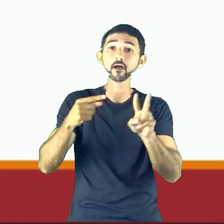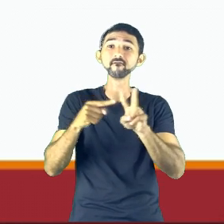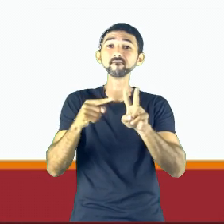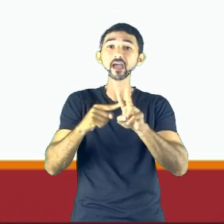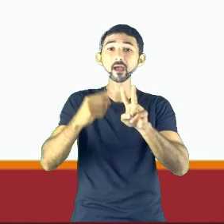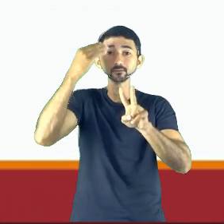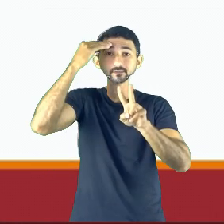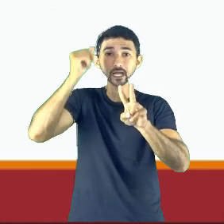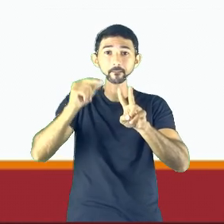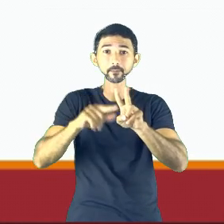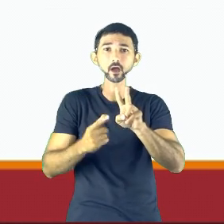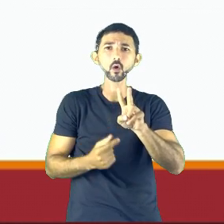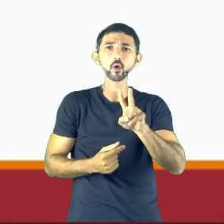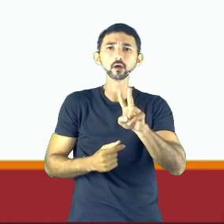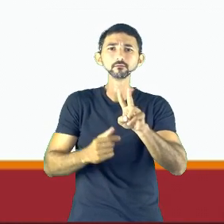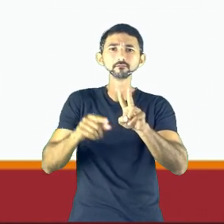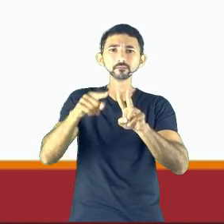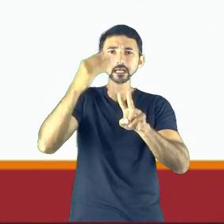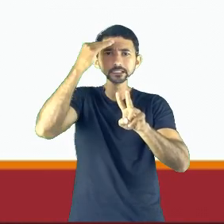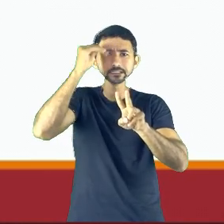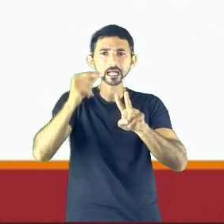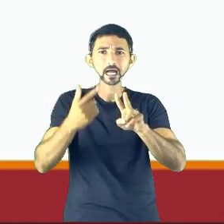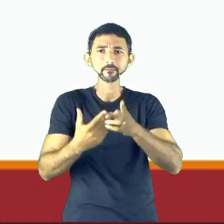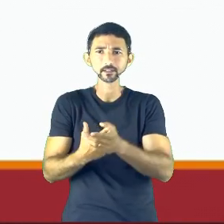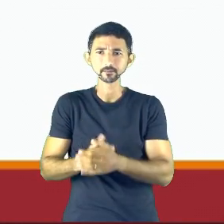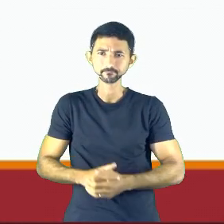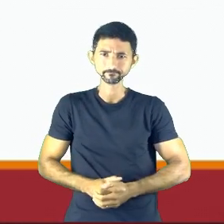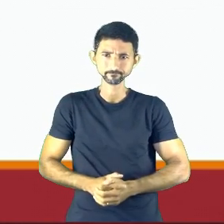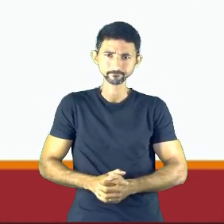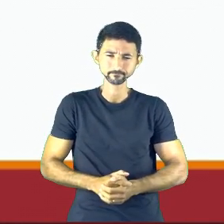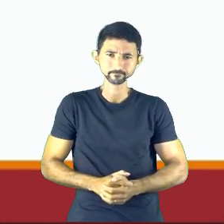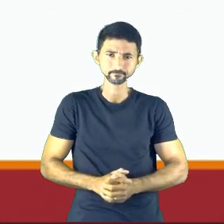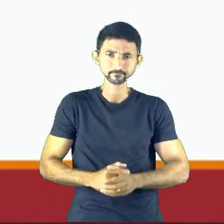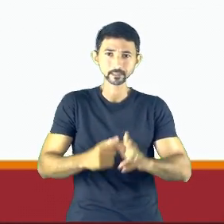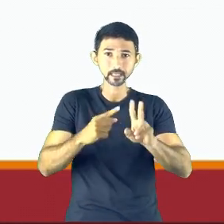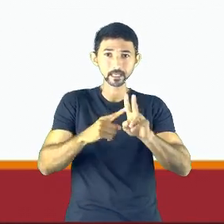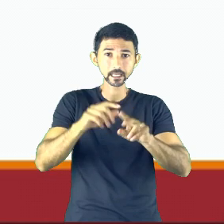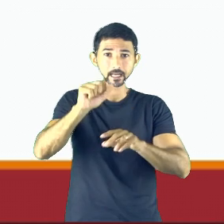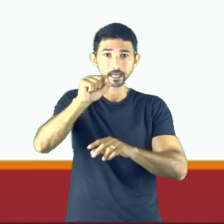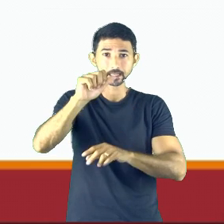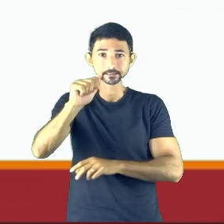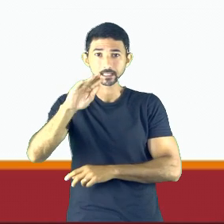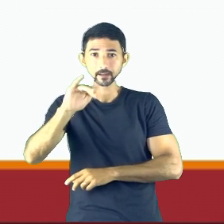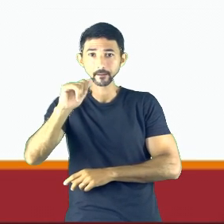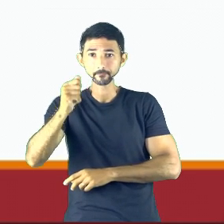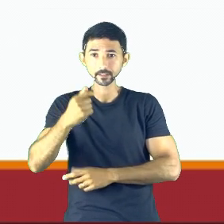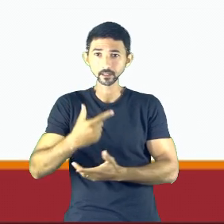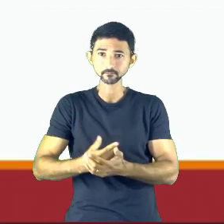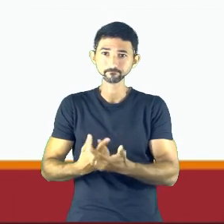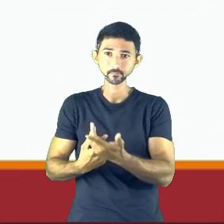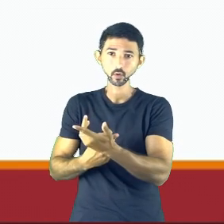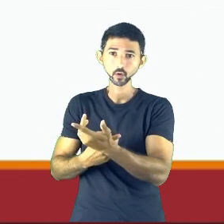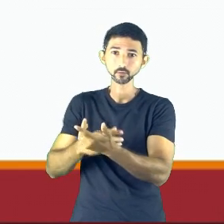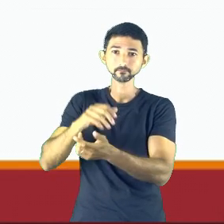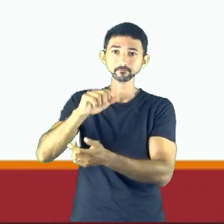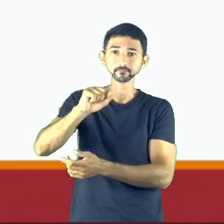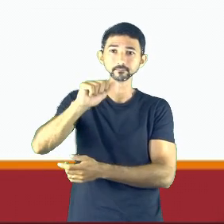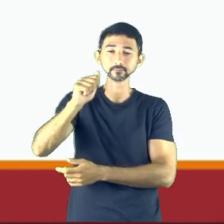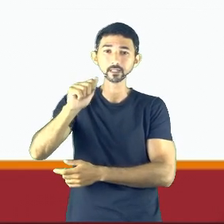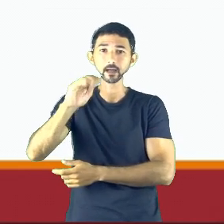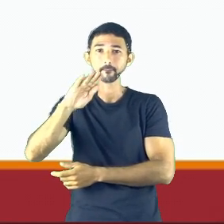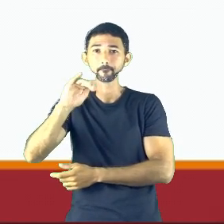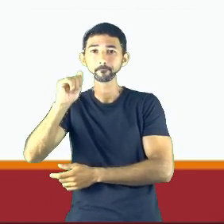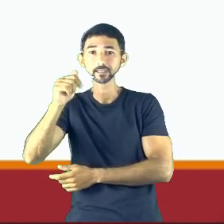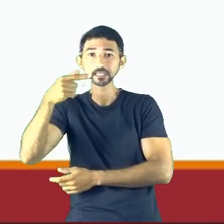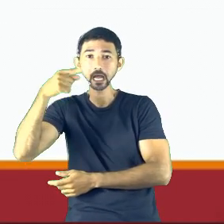ela está relacionada ao verbo saber. Você sabe que o sabiá sabe assobiar? Tá bom? Agora a palavra